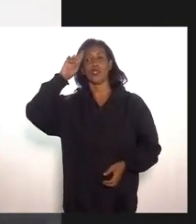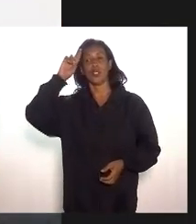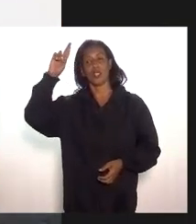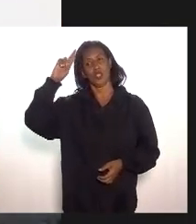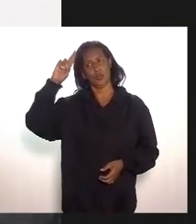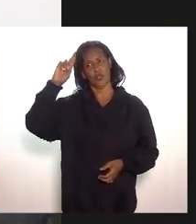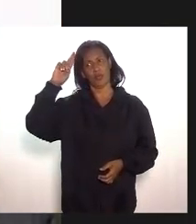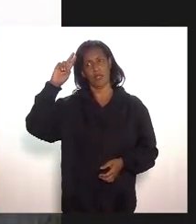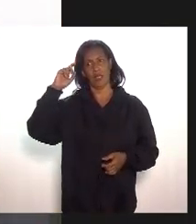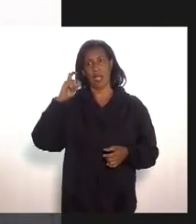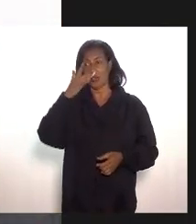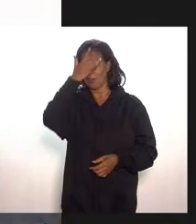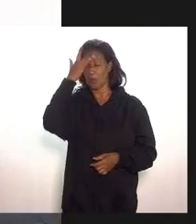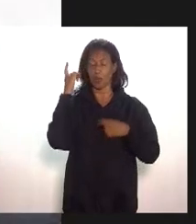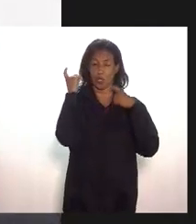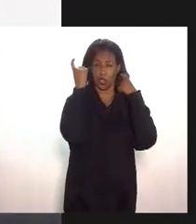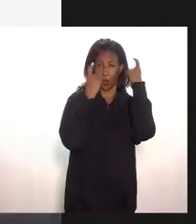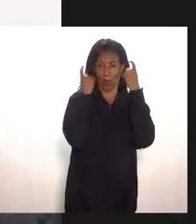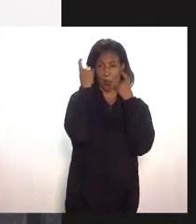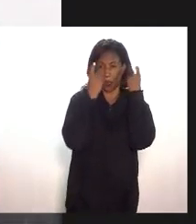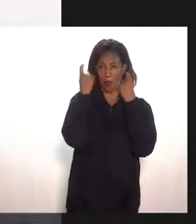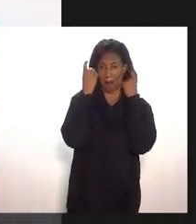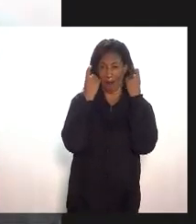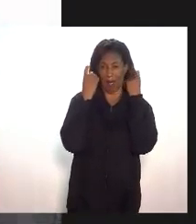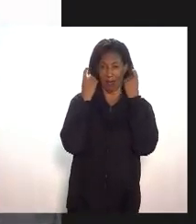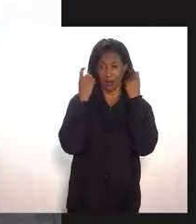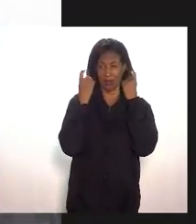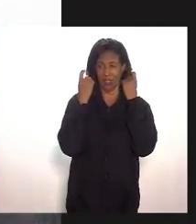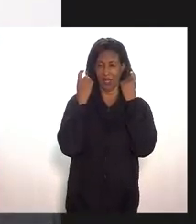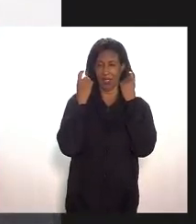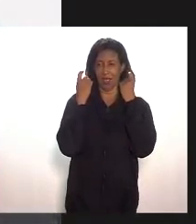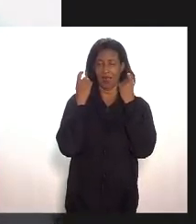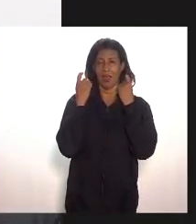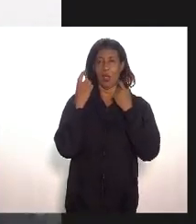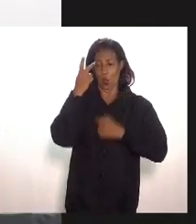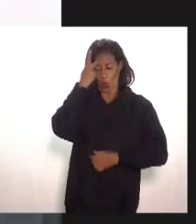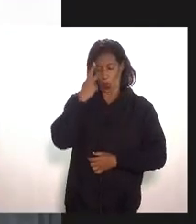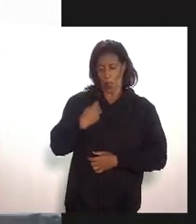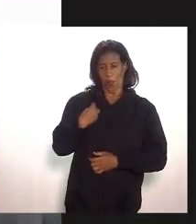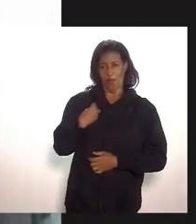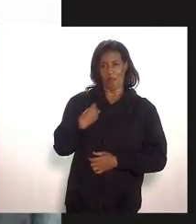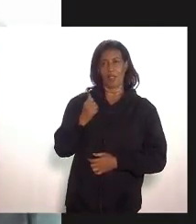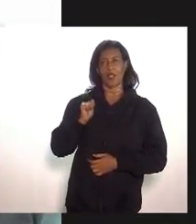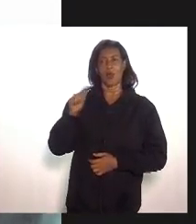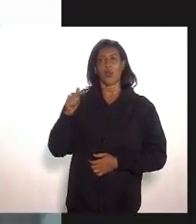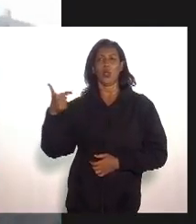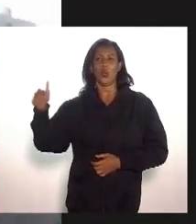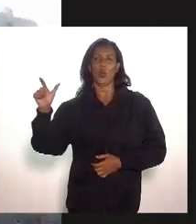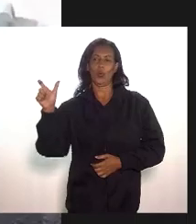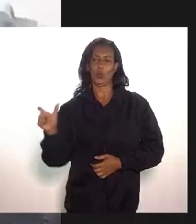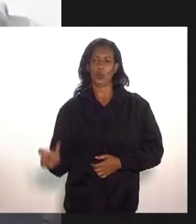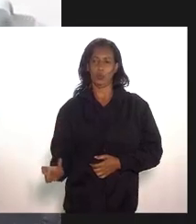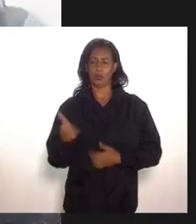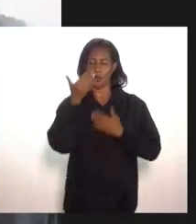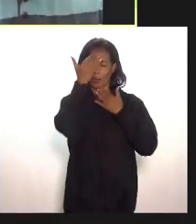mais preocupadas com privilégios de categoria do que com o bem-estar da população. Obrigado, presidente.